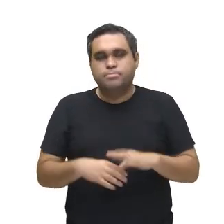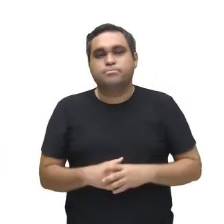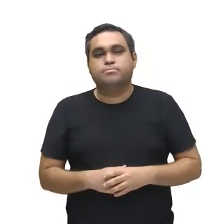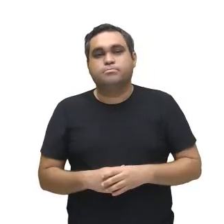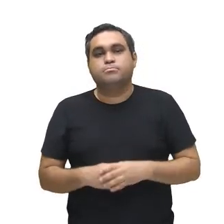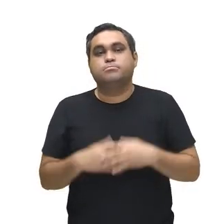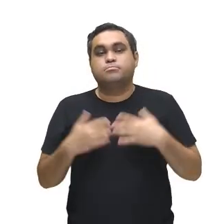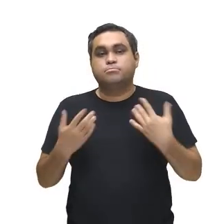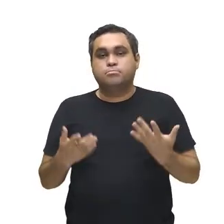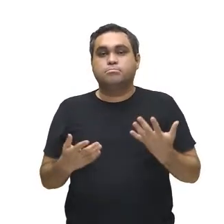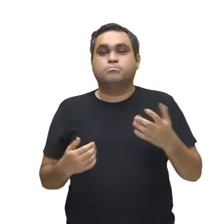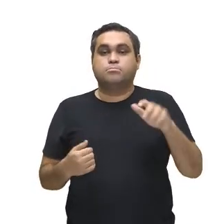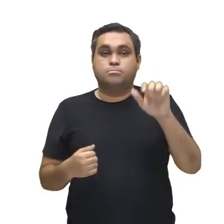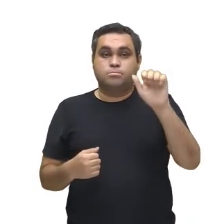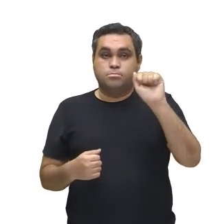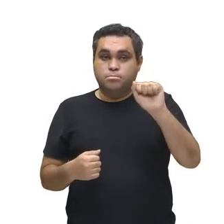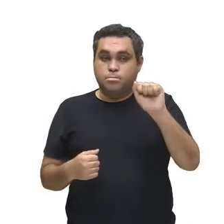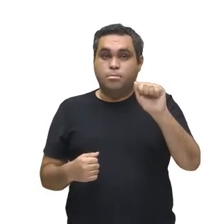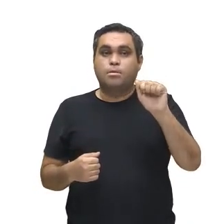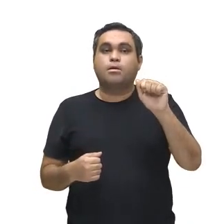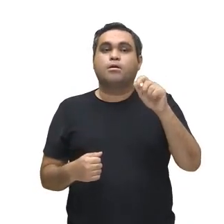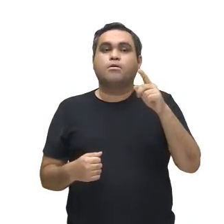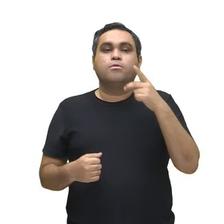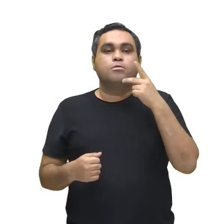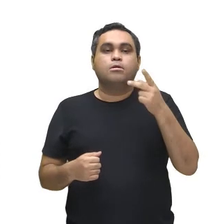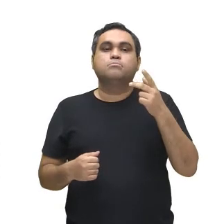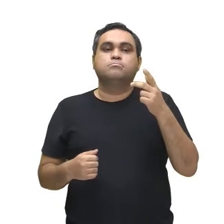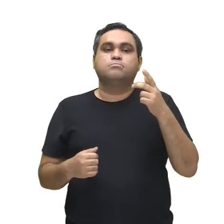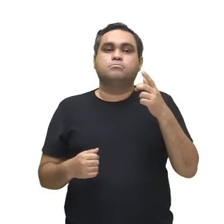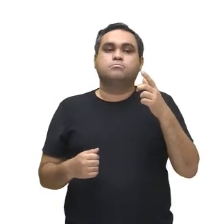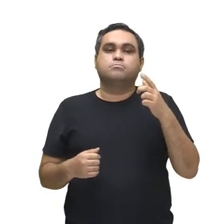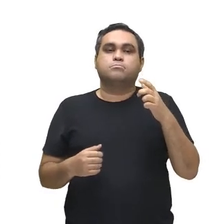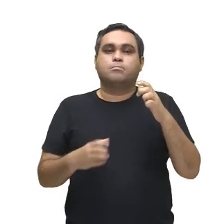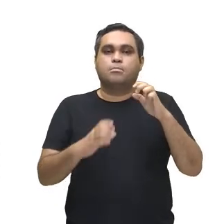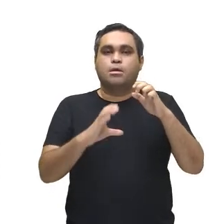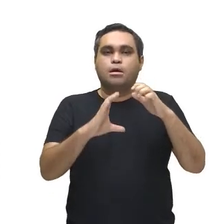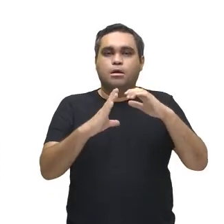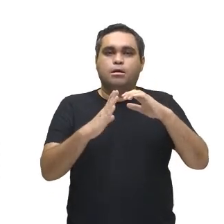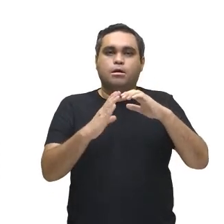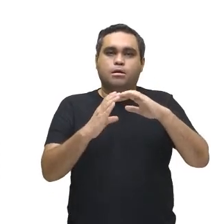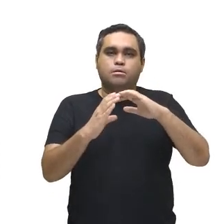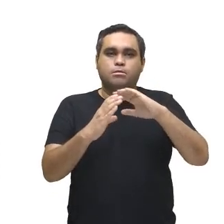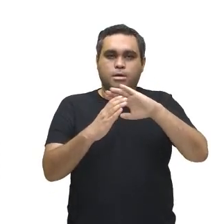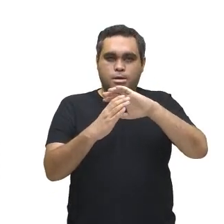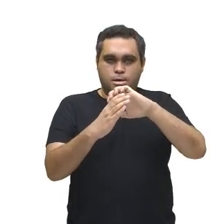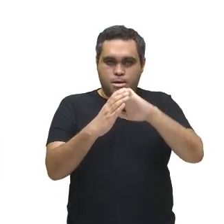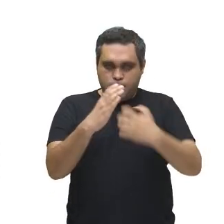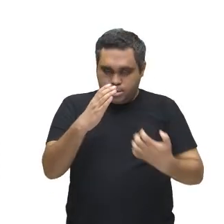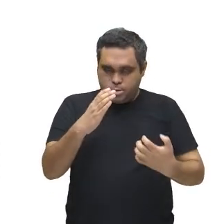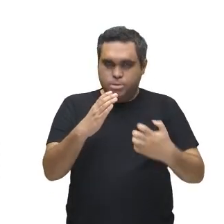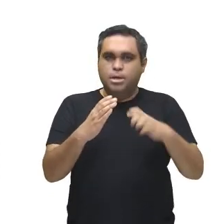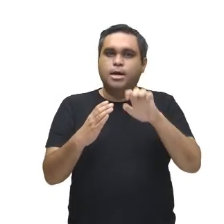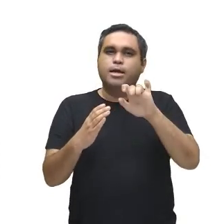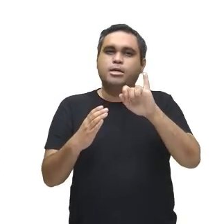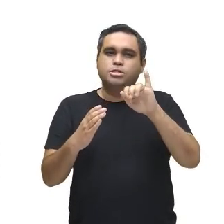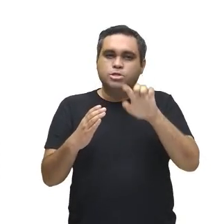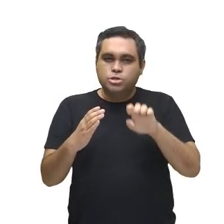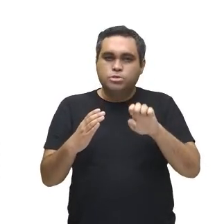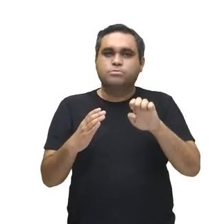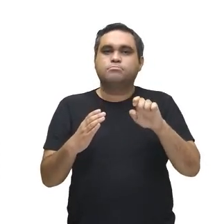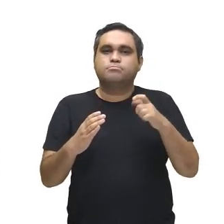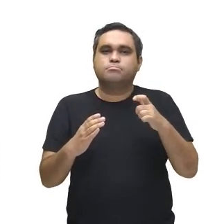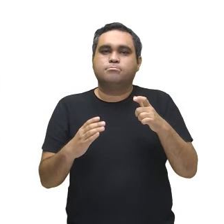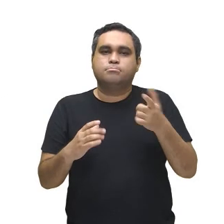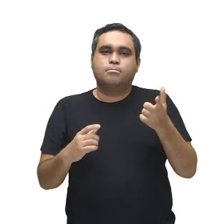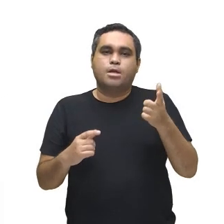Opção A diz o seguinte para a gente. Eixo, formado por Alemanha, Itália e Japão, e os aliados compostos por França, Inglaterra e Estados